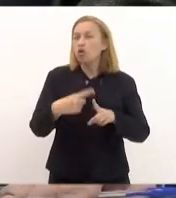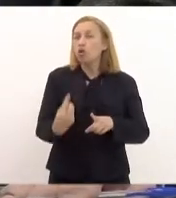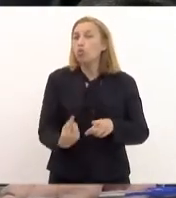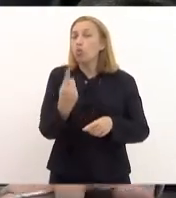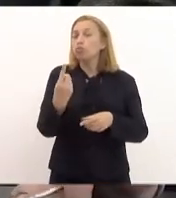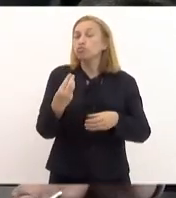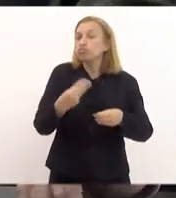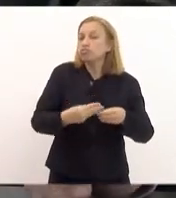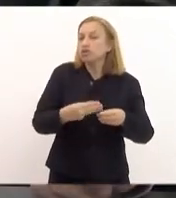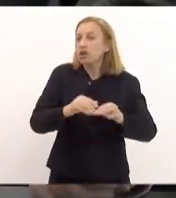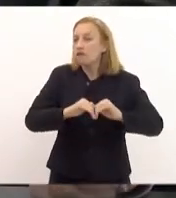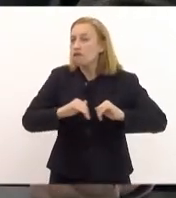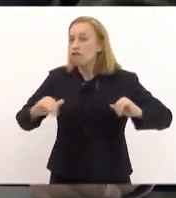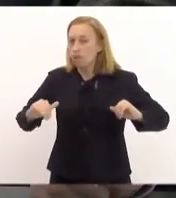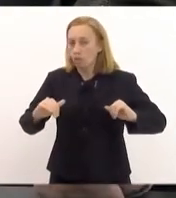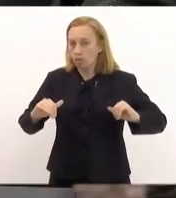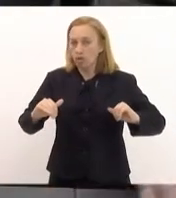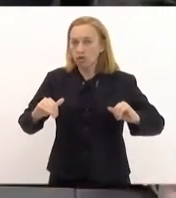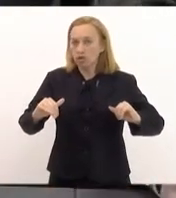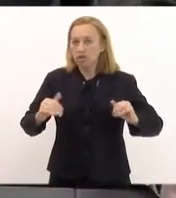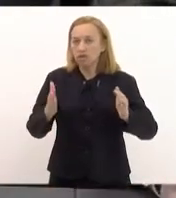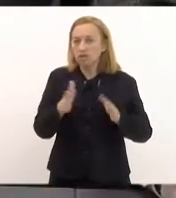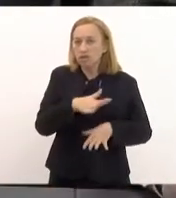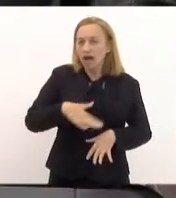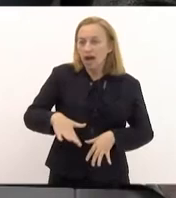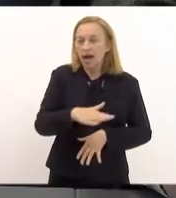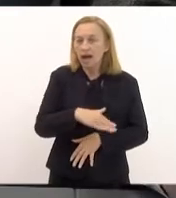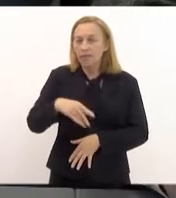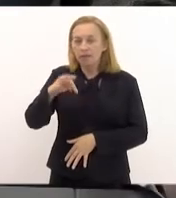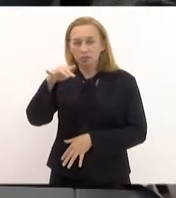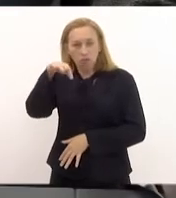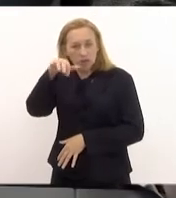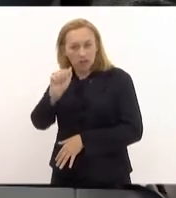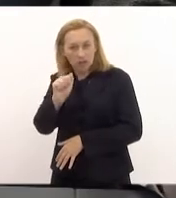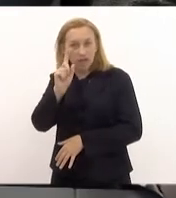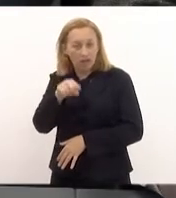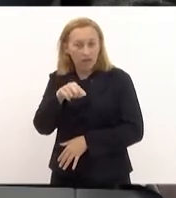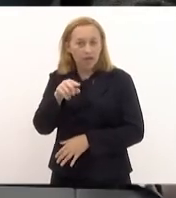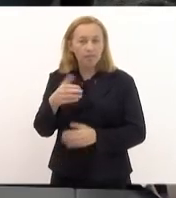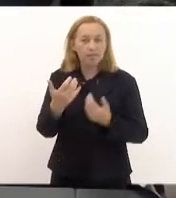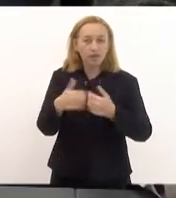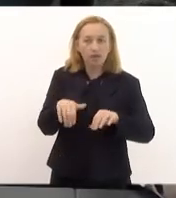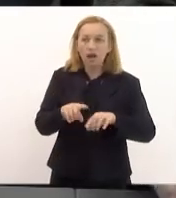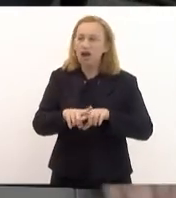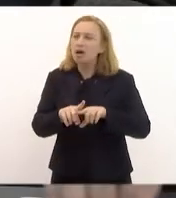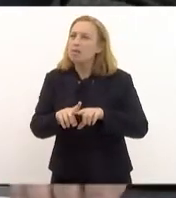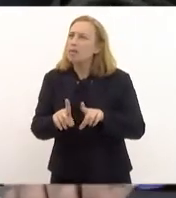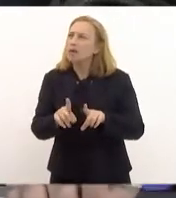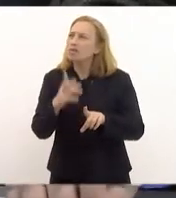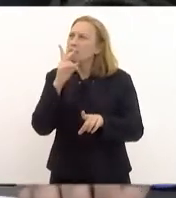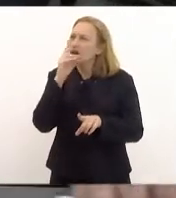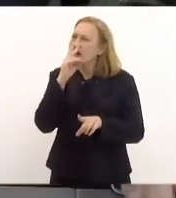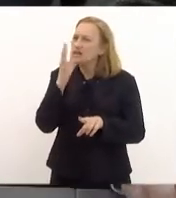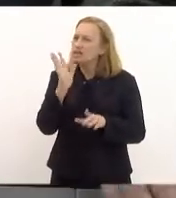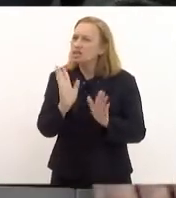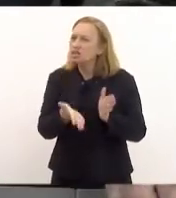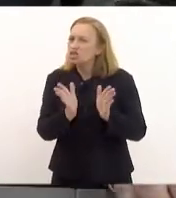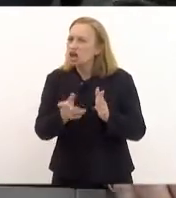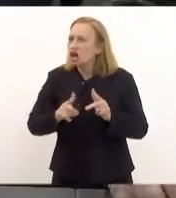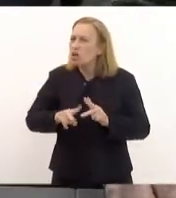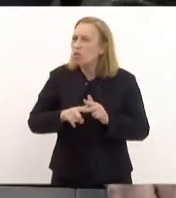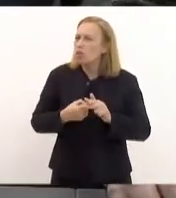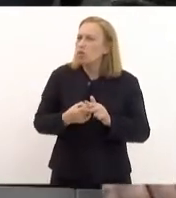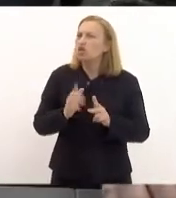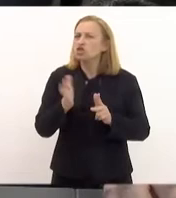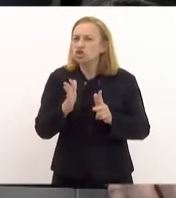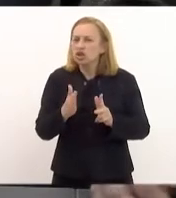estava fora ainda da região metropolitana era Petrópolis. E agora parece até que, enfim, já houve a licitação,